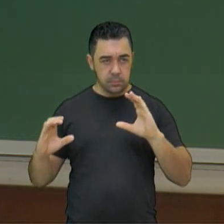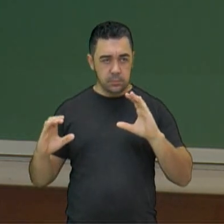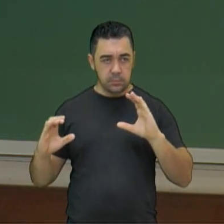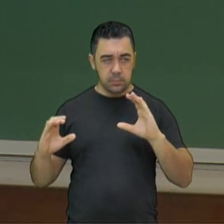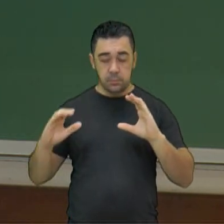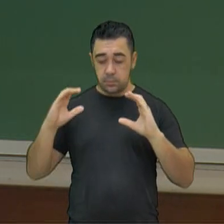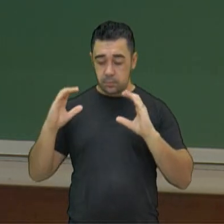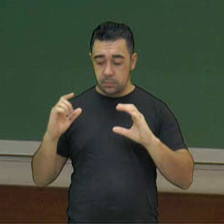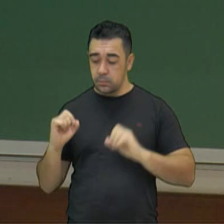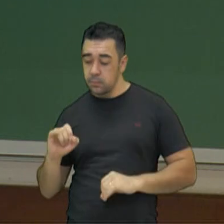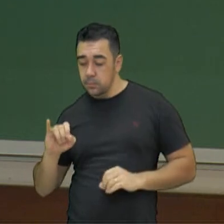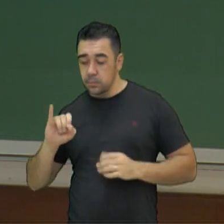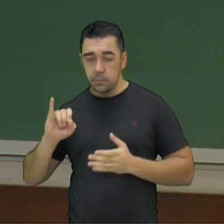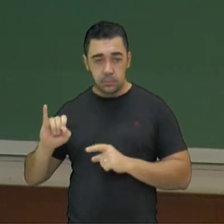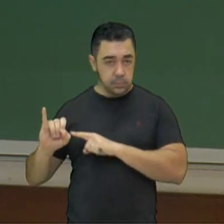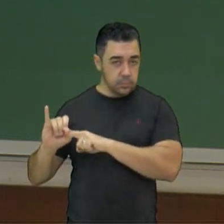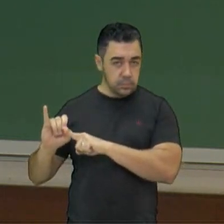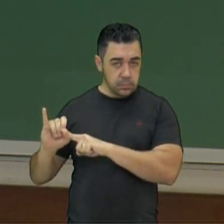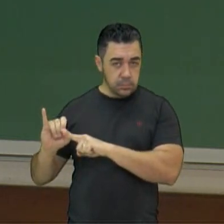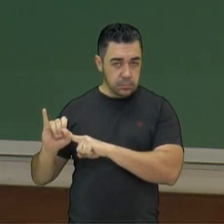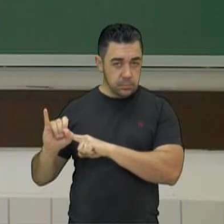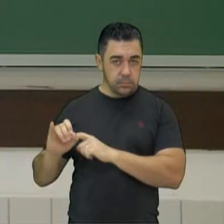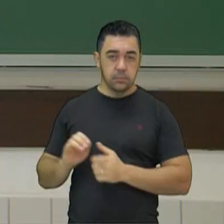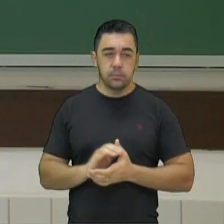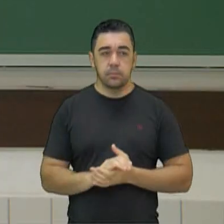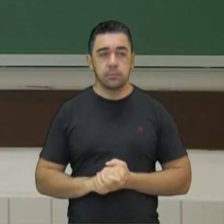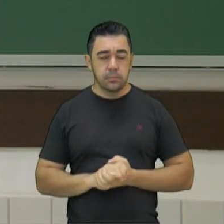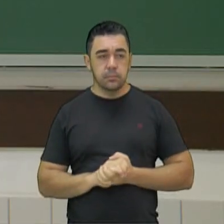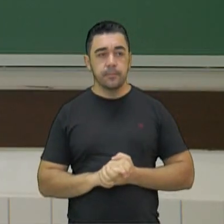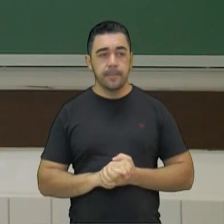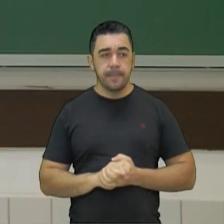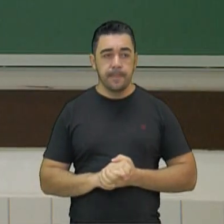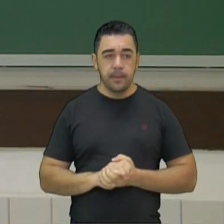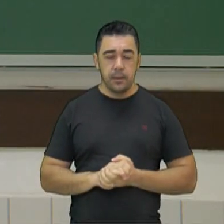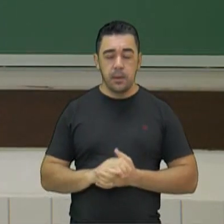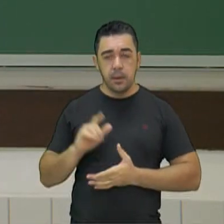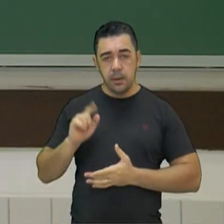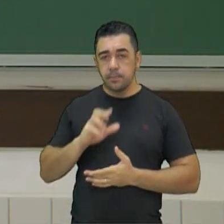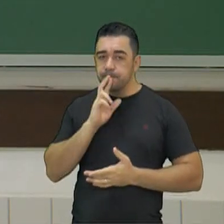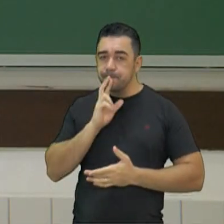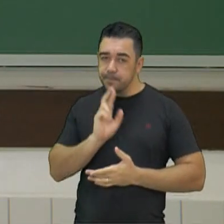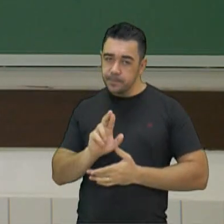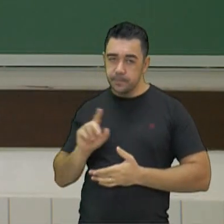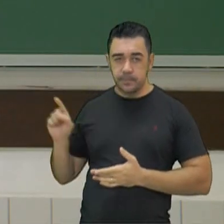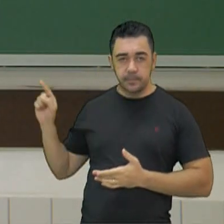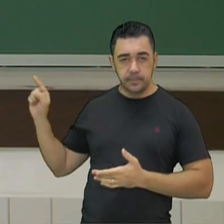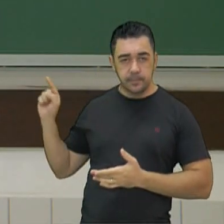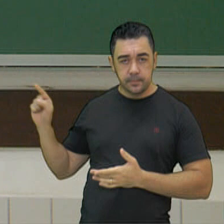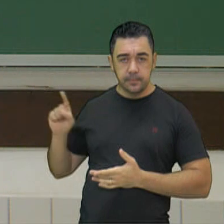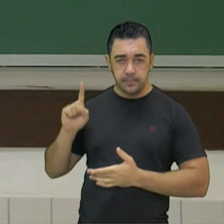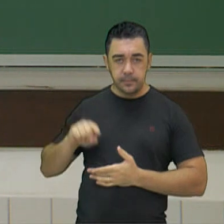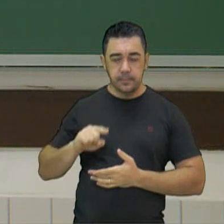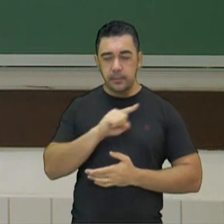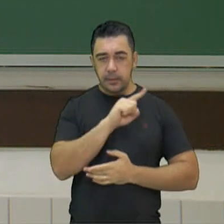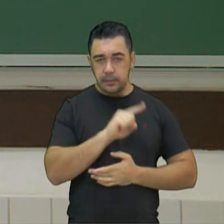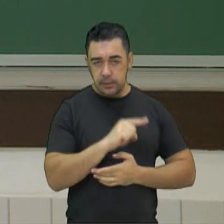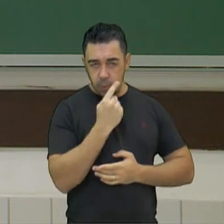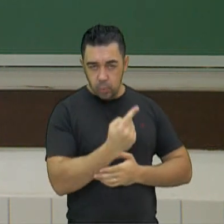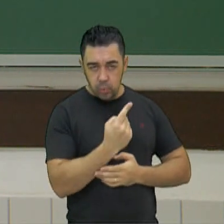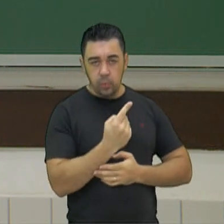BC acompanhado da unidade imaginária. Então, esse é o resultado da multiplicação de Z1